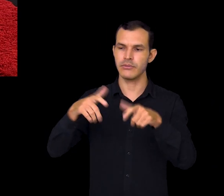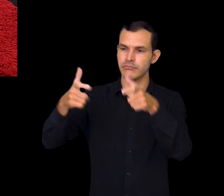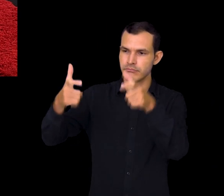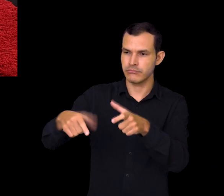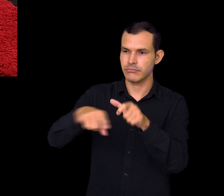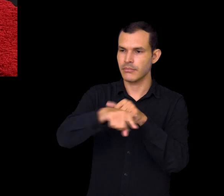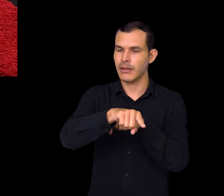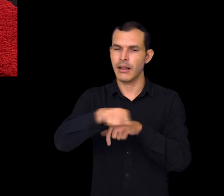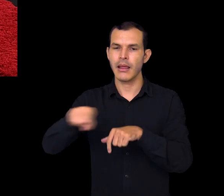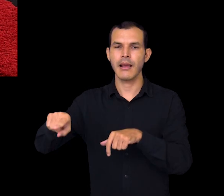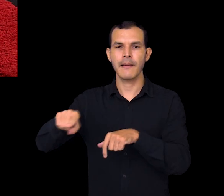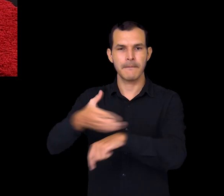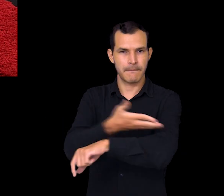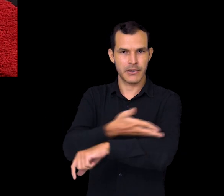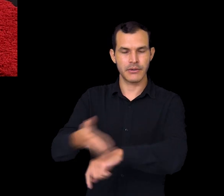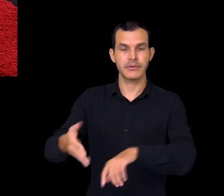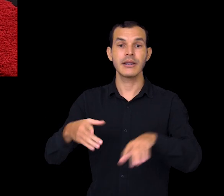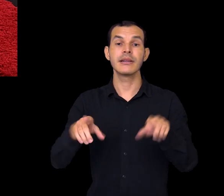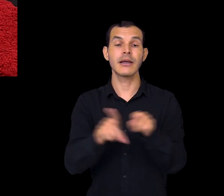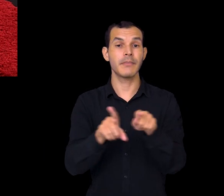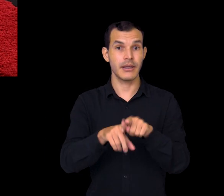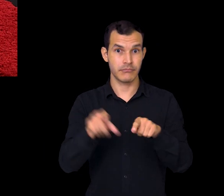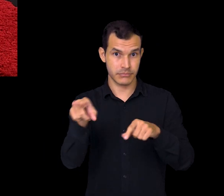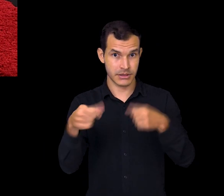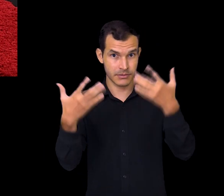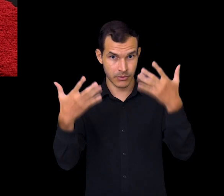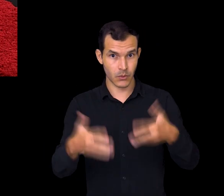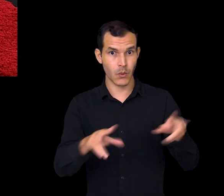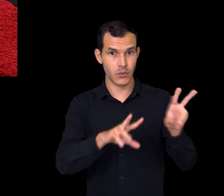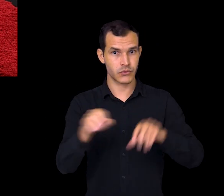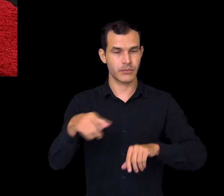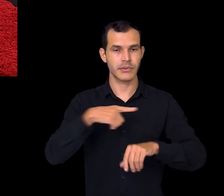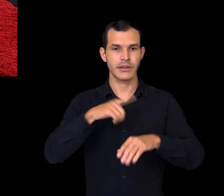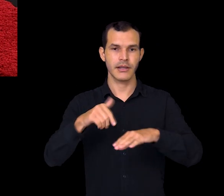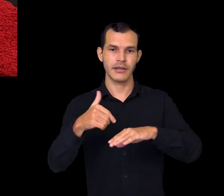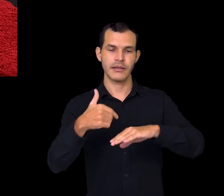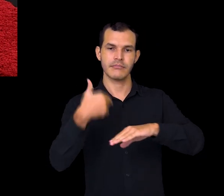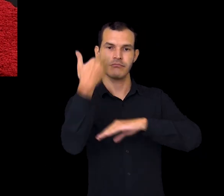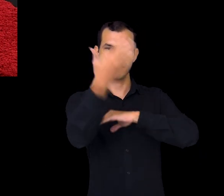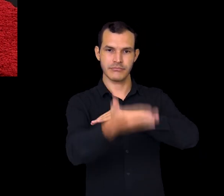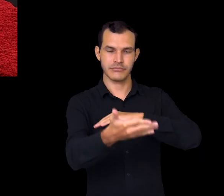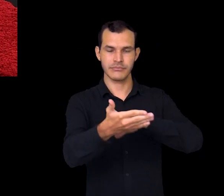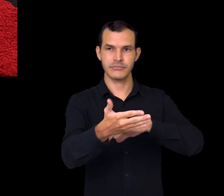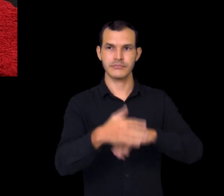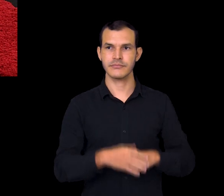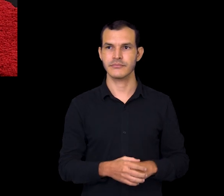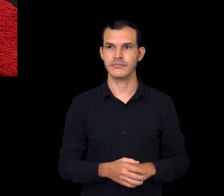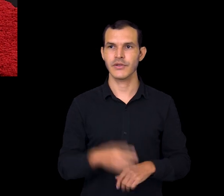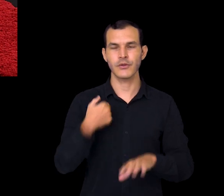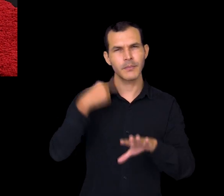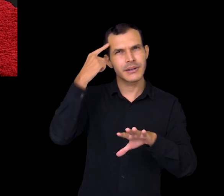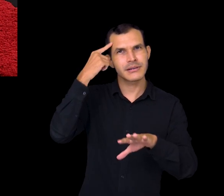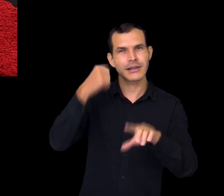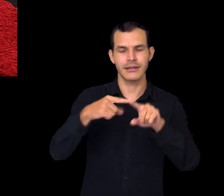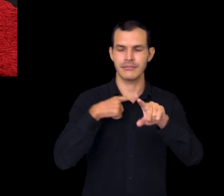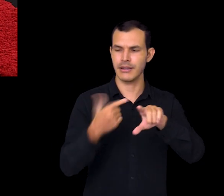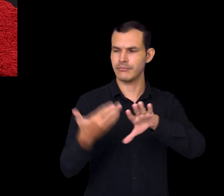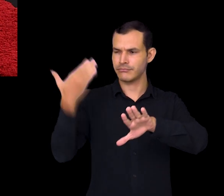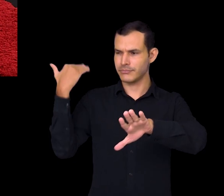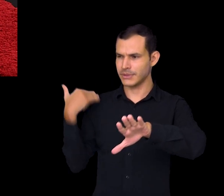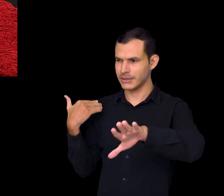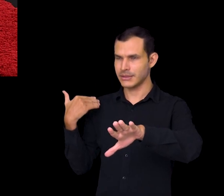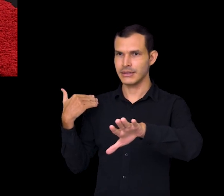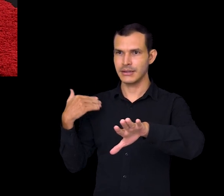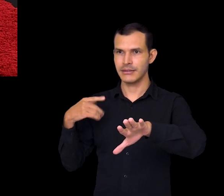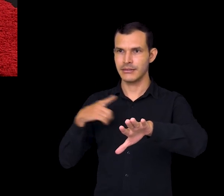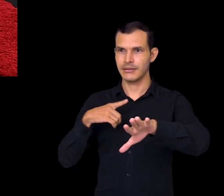que tem na parte que eu estou apontando para trás, aqui na minha cabeça aqui, a gente está, a Praça dos Três Poderes está